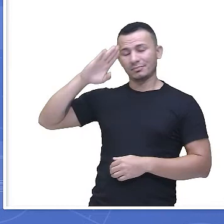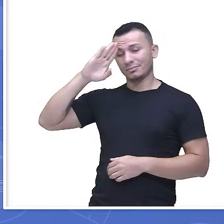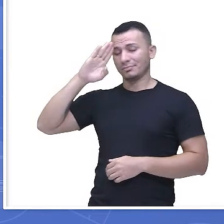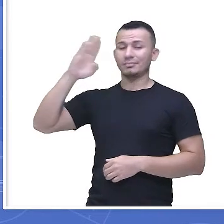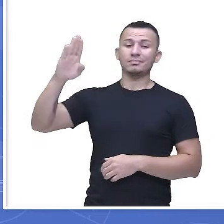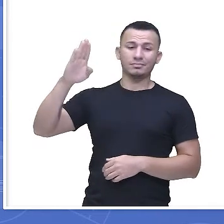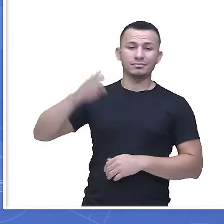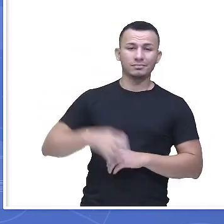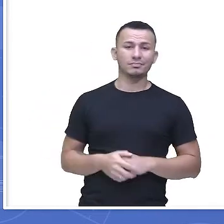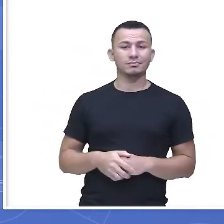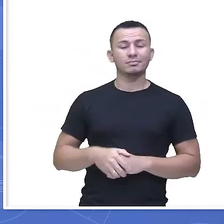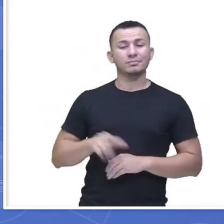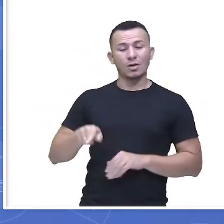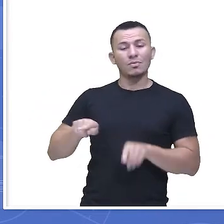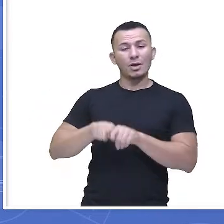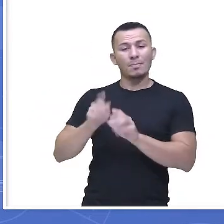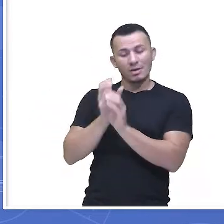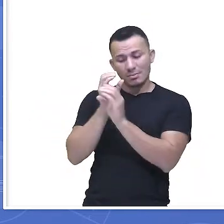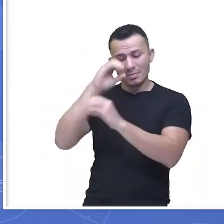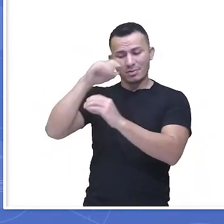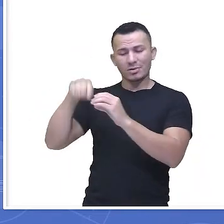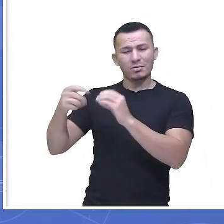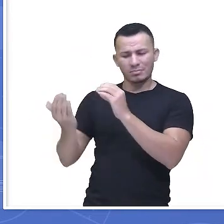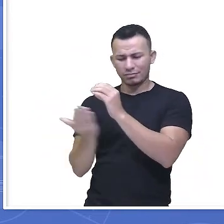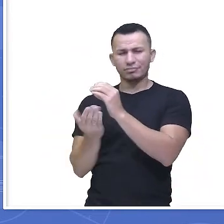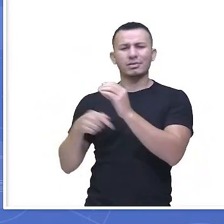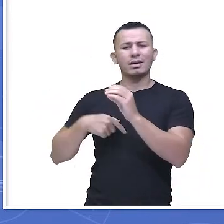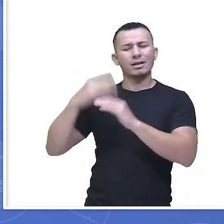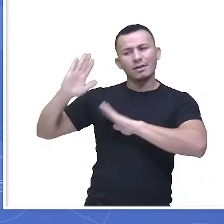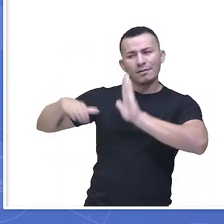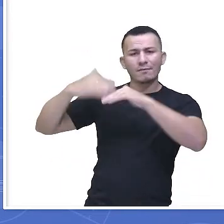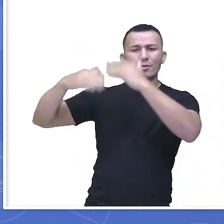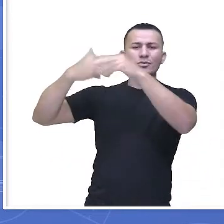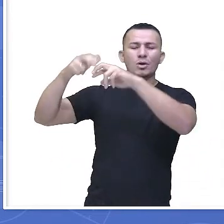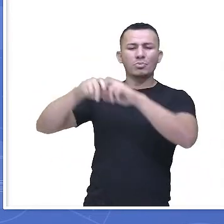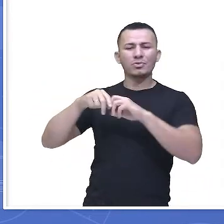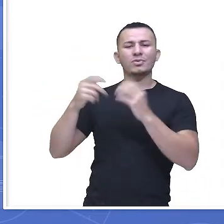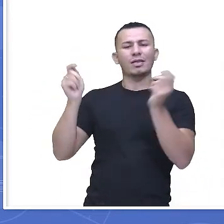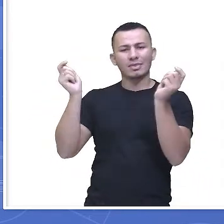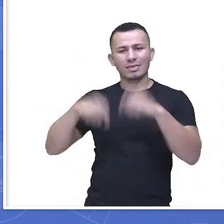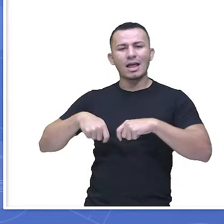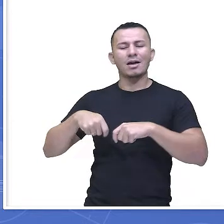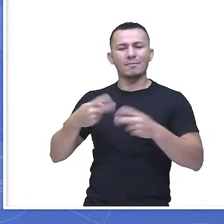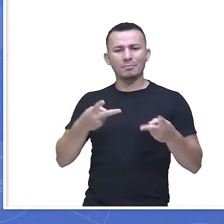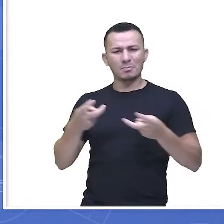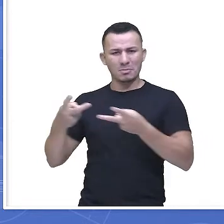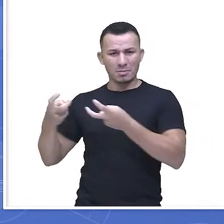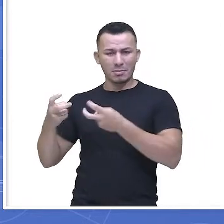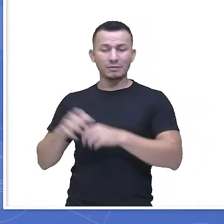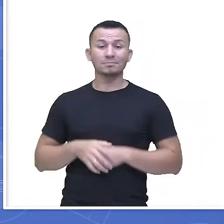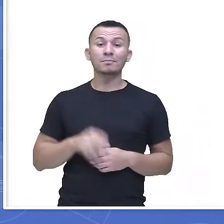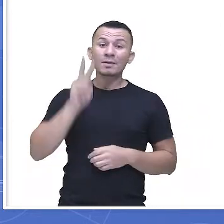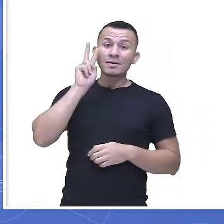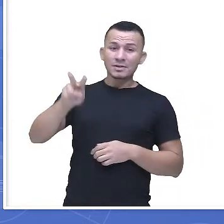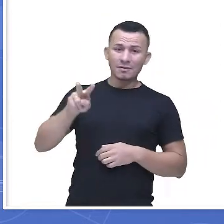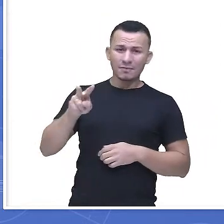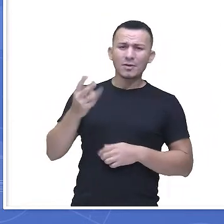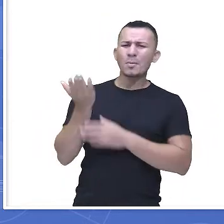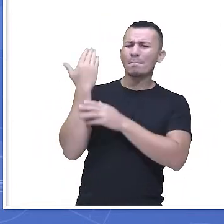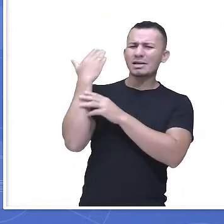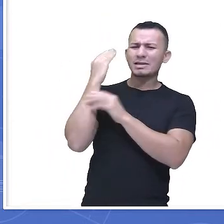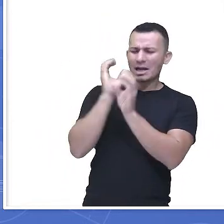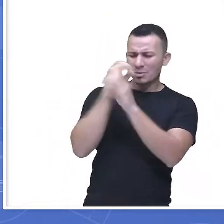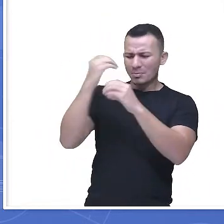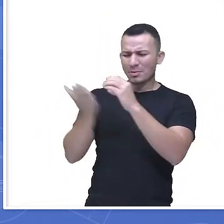grande evolução que permitiu que isso acontecesse. Vocês viram aí na aula os tipos de microscópio que os cientistas